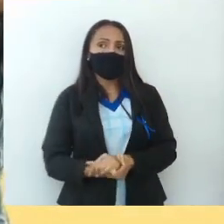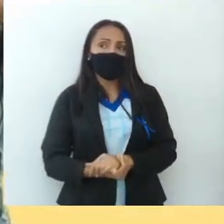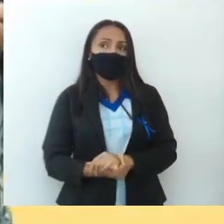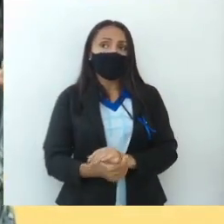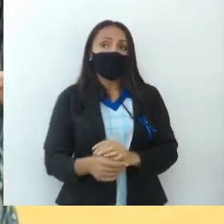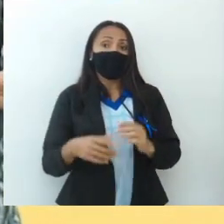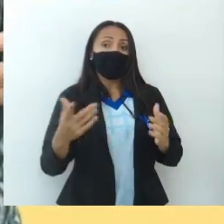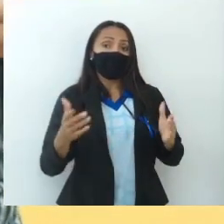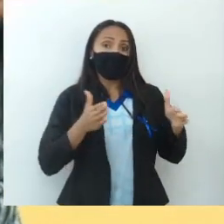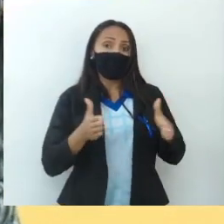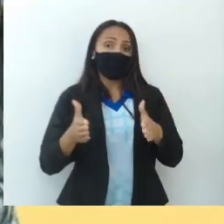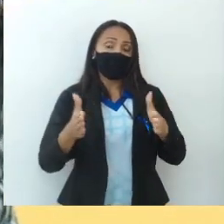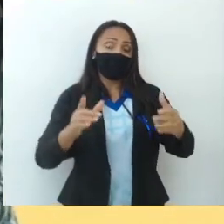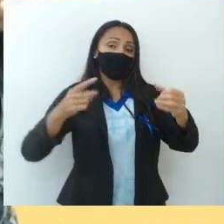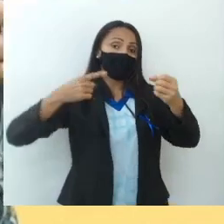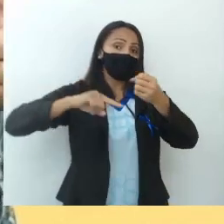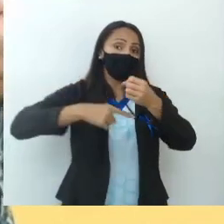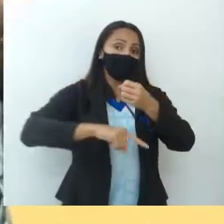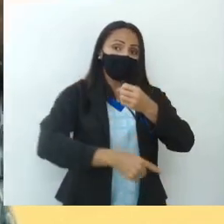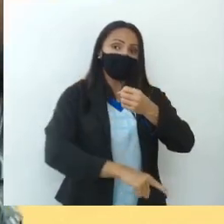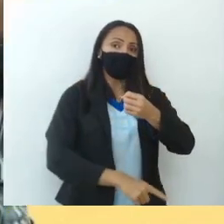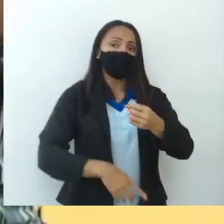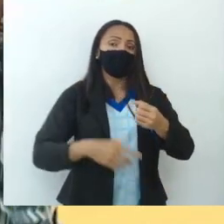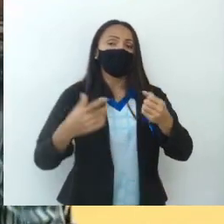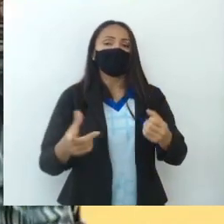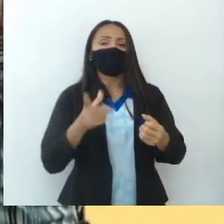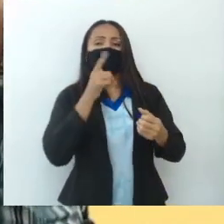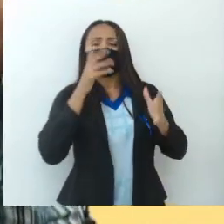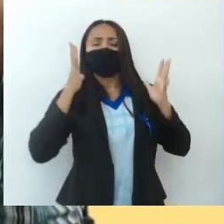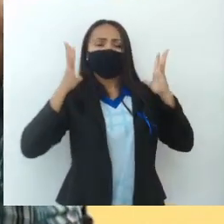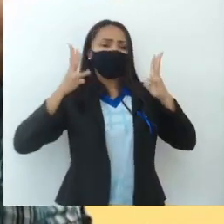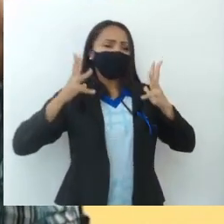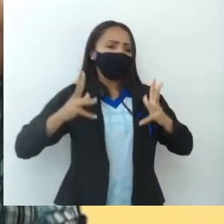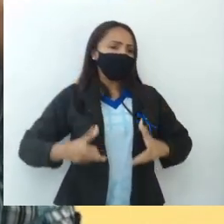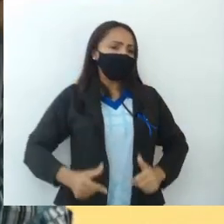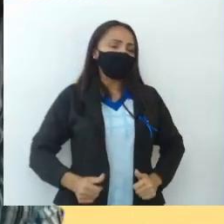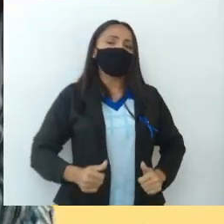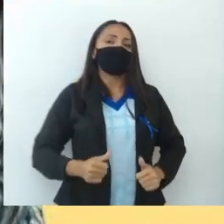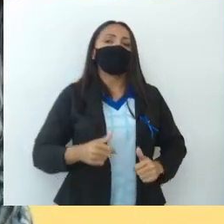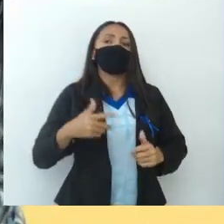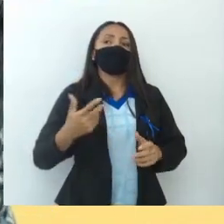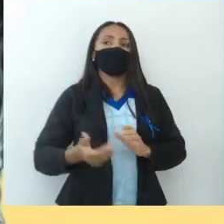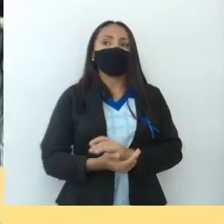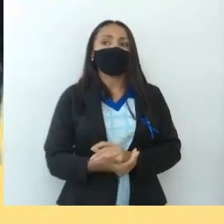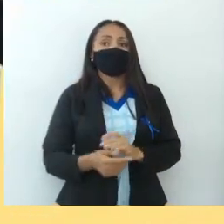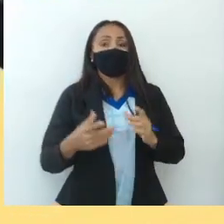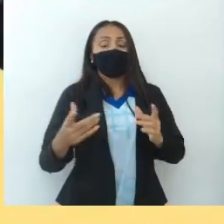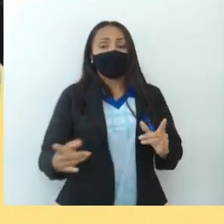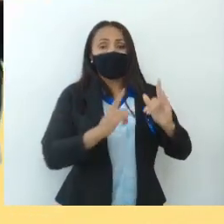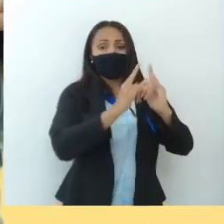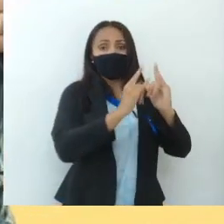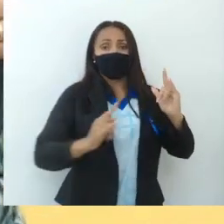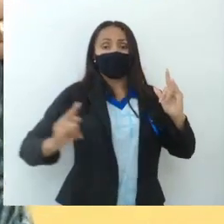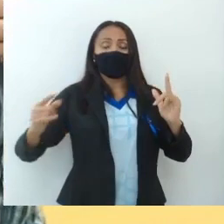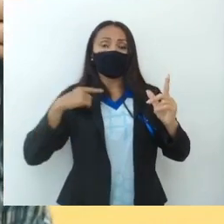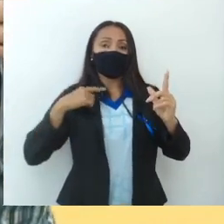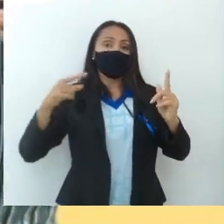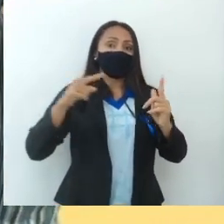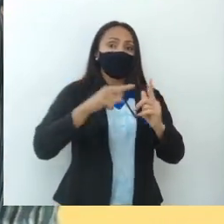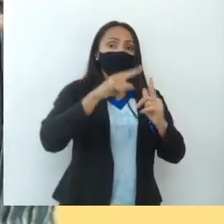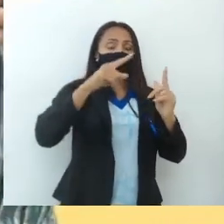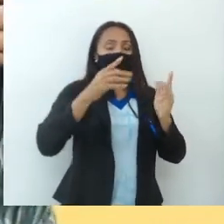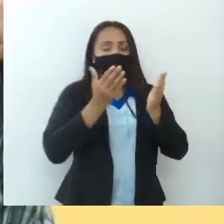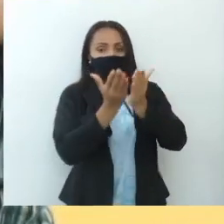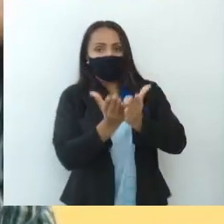rio profundo, com águas cristalinas, onde navegava-se nele. Então essa ponte tinha o objetivo de abrir para que as